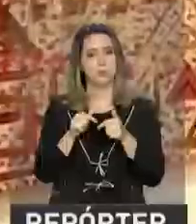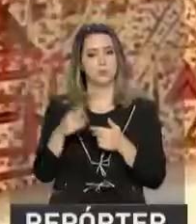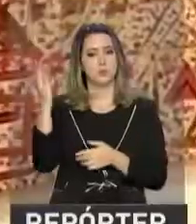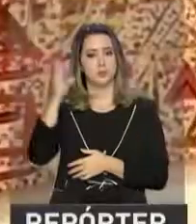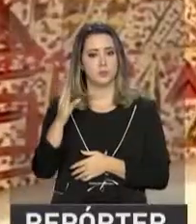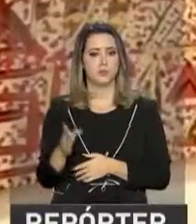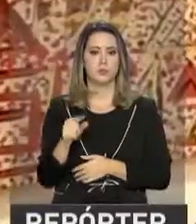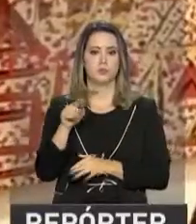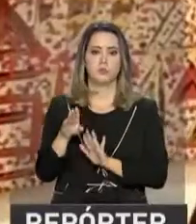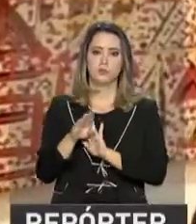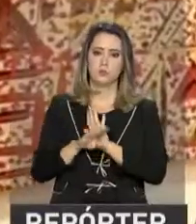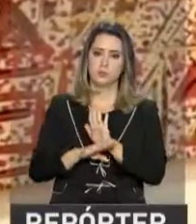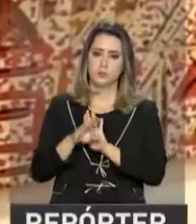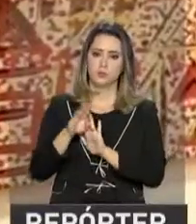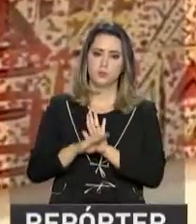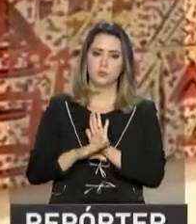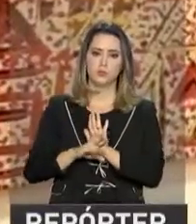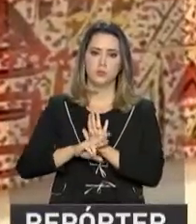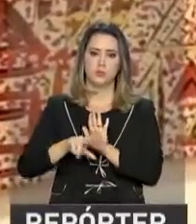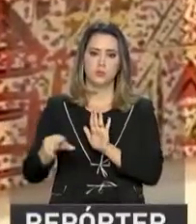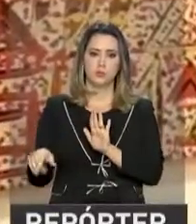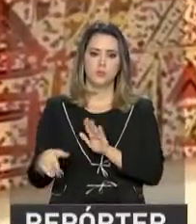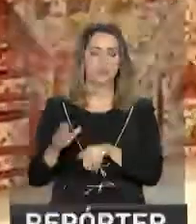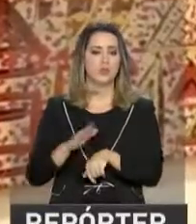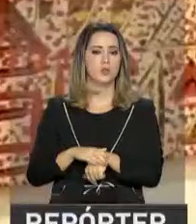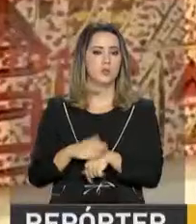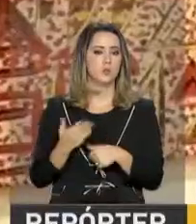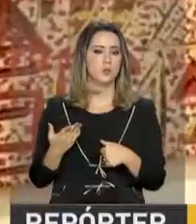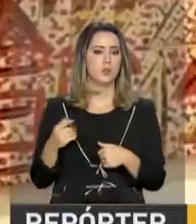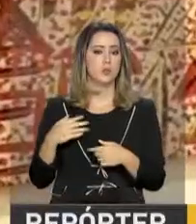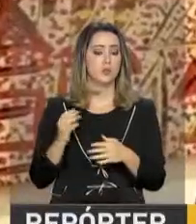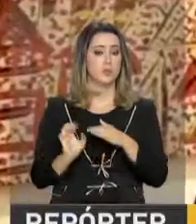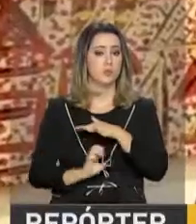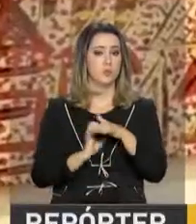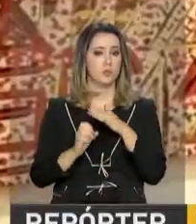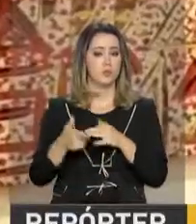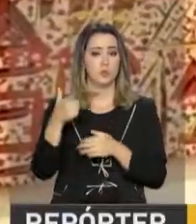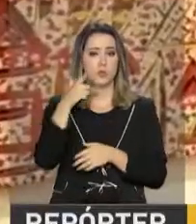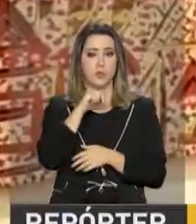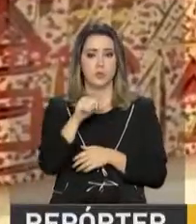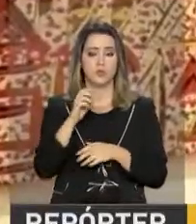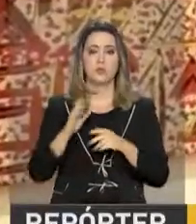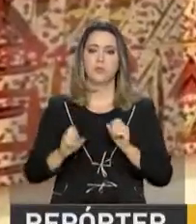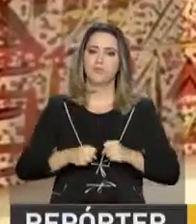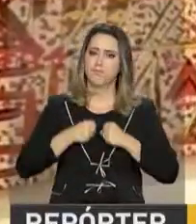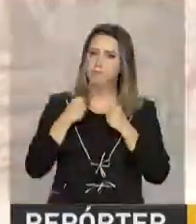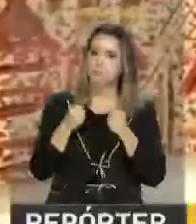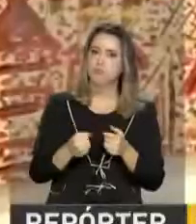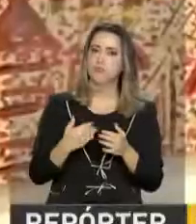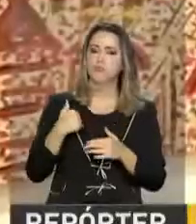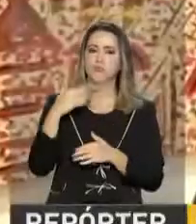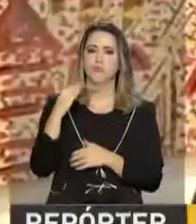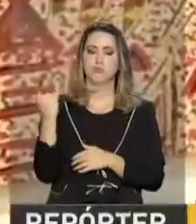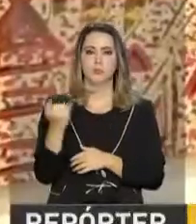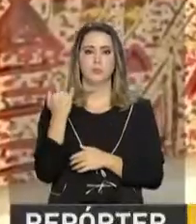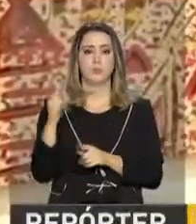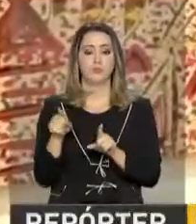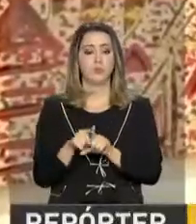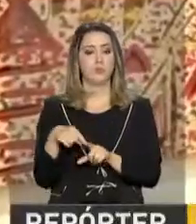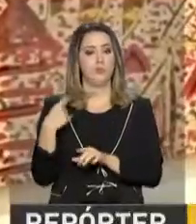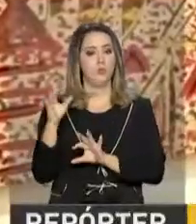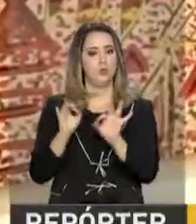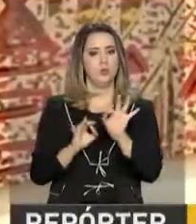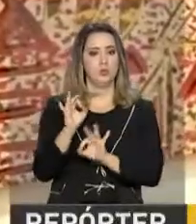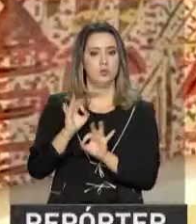Brasil. O programa tem várias fases onde a empresa consegue se capacitar e amadurecer. A ideia é que a gente possa preparar